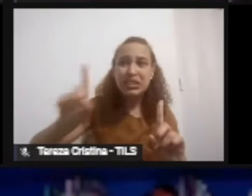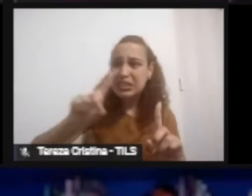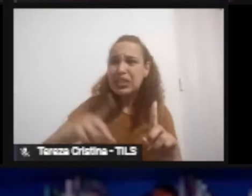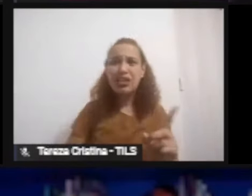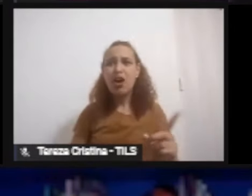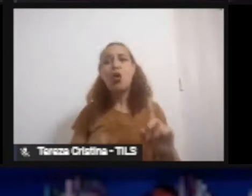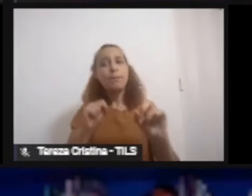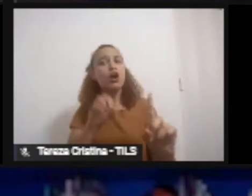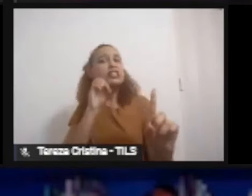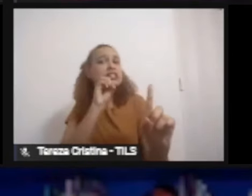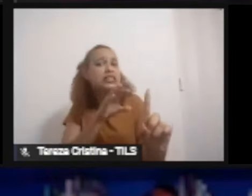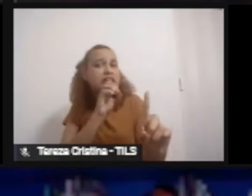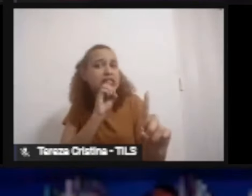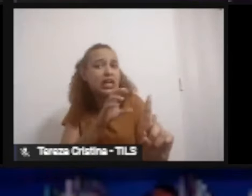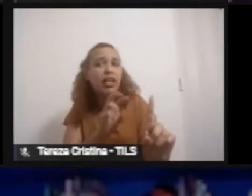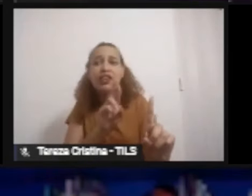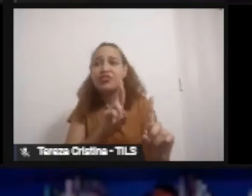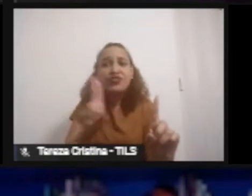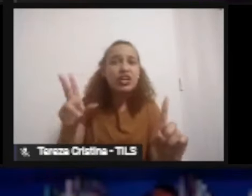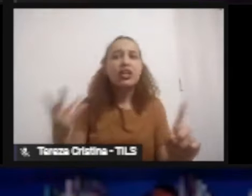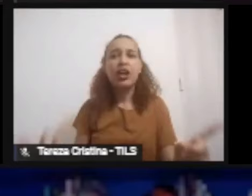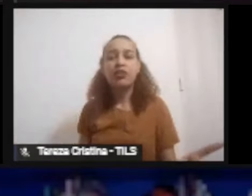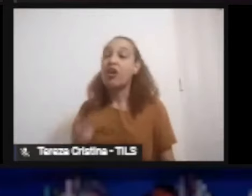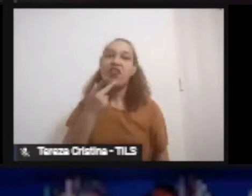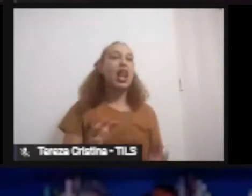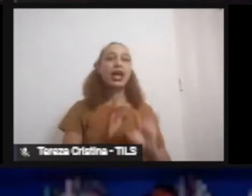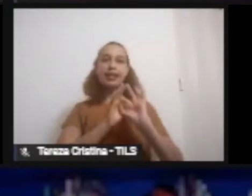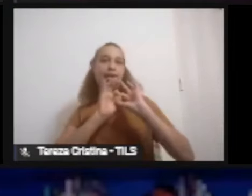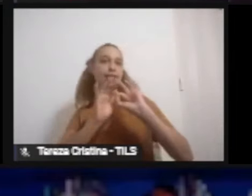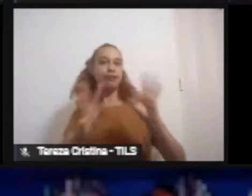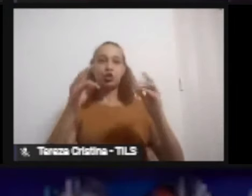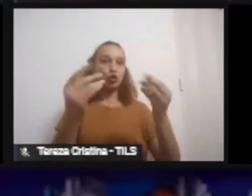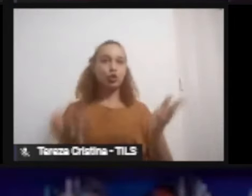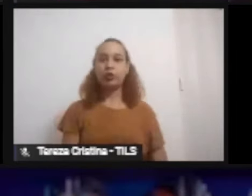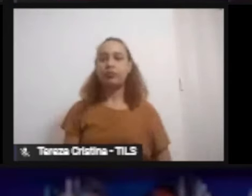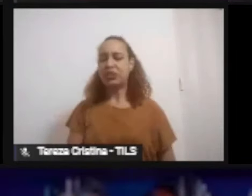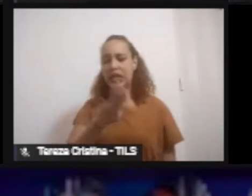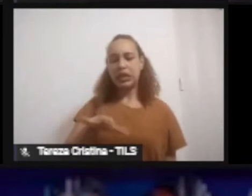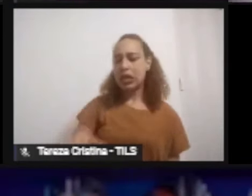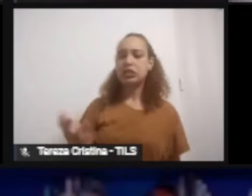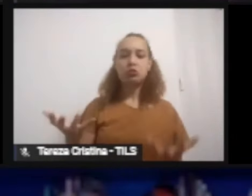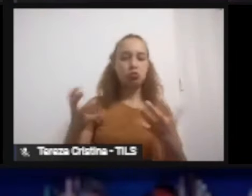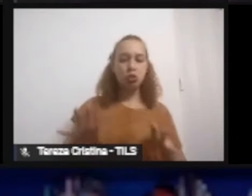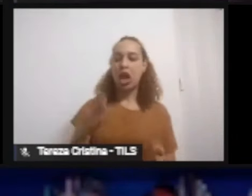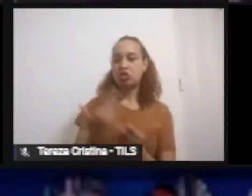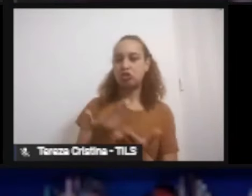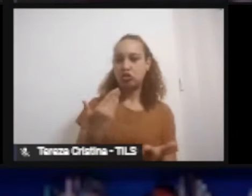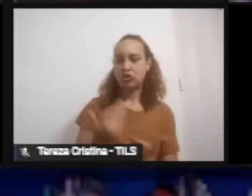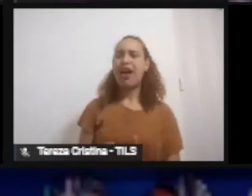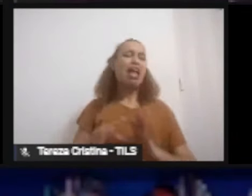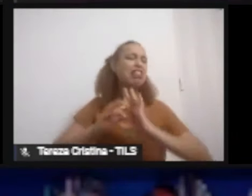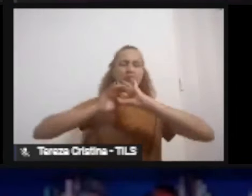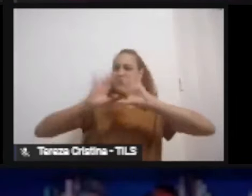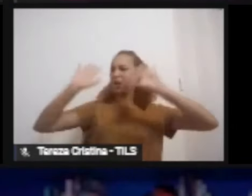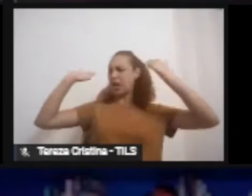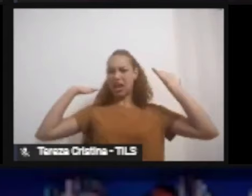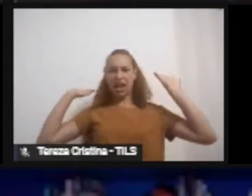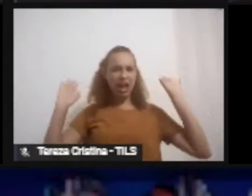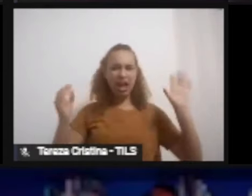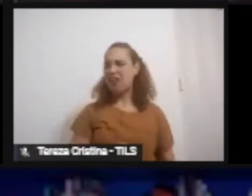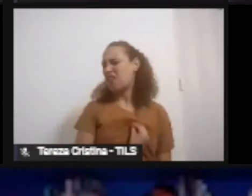não está dizendo assim, galera, tá tudo liberado. Se a criança não quiser fazer dever de casa, libera, a criança tem que ser